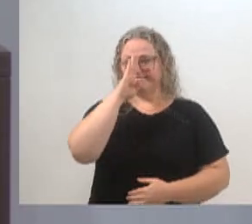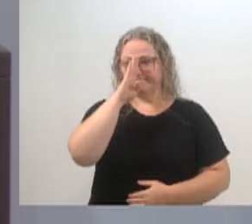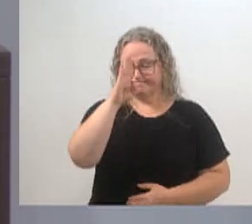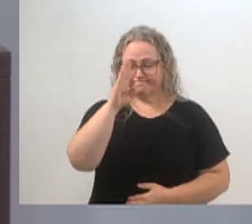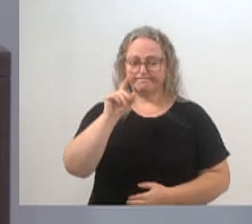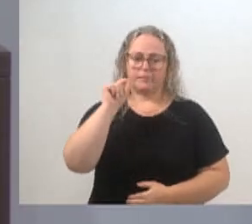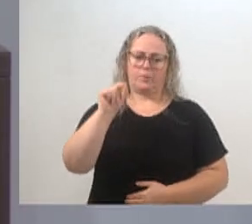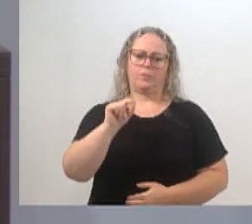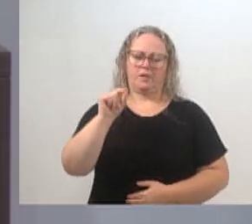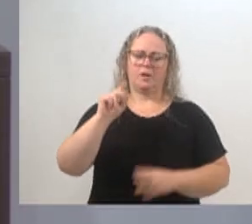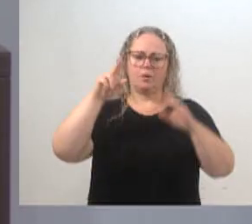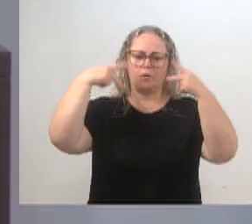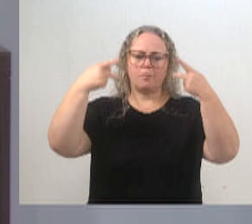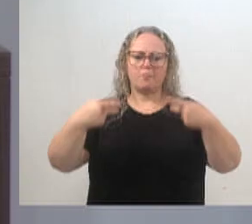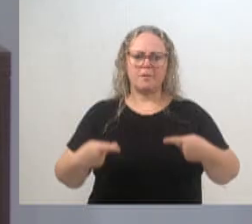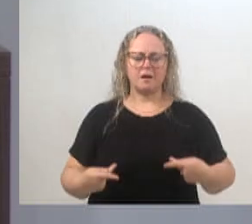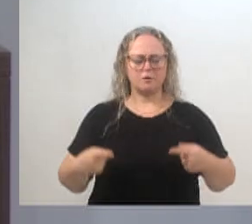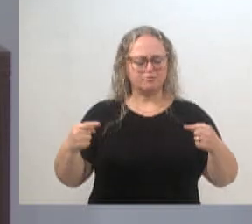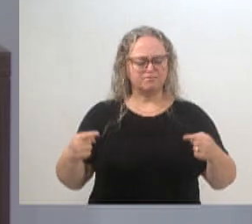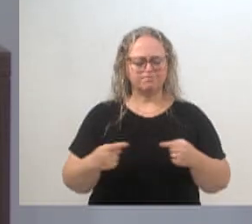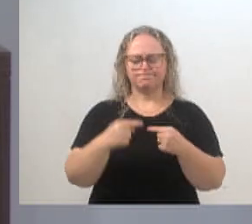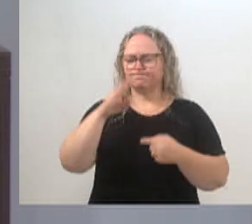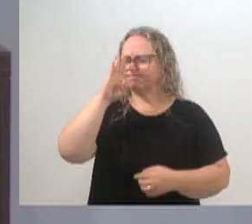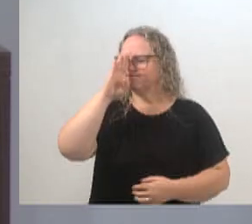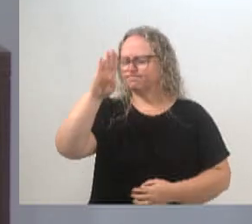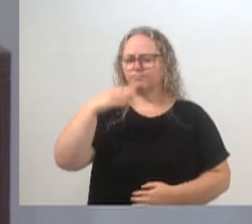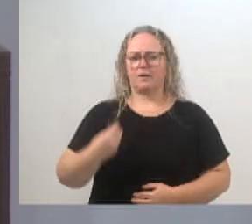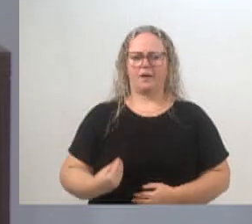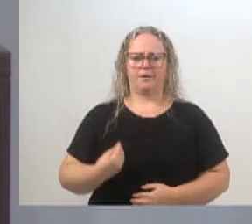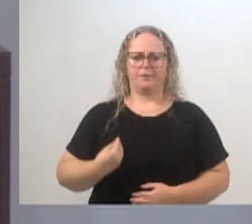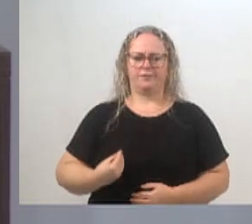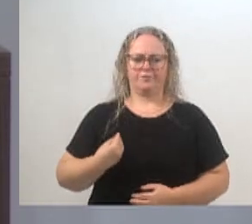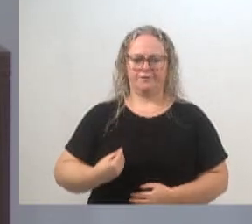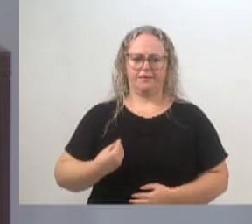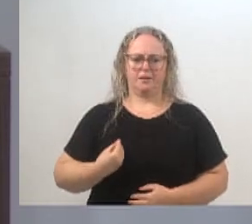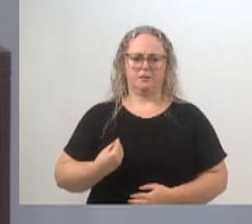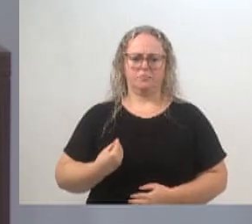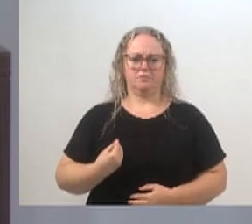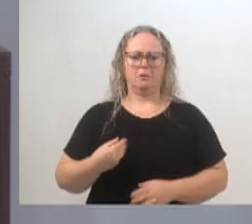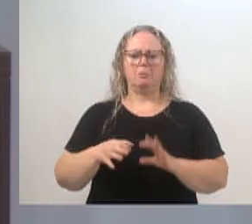valor mais humano, que é a vida, e a policlínica garante a vida, e nós não podemos abrir mão disso.